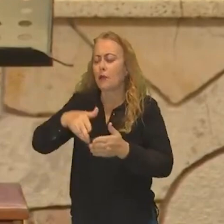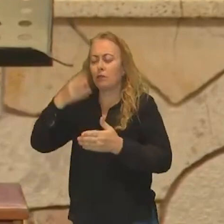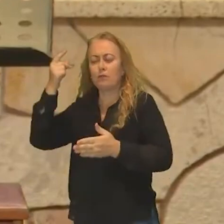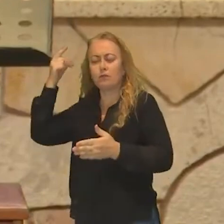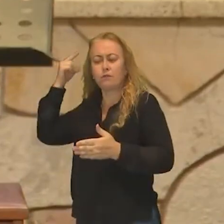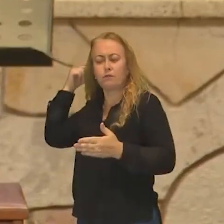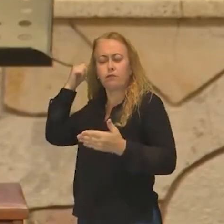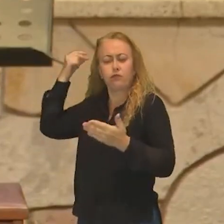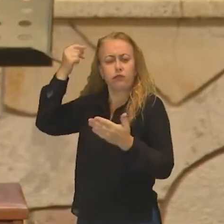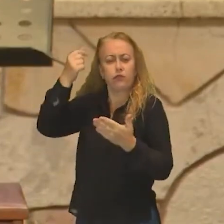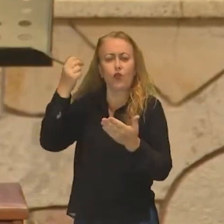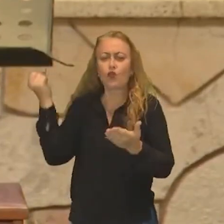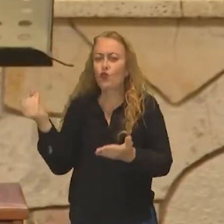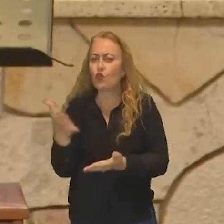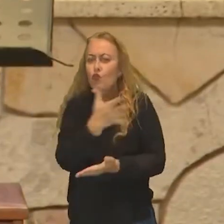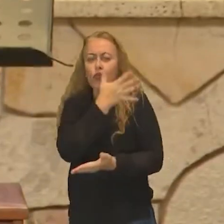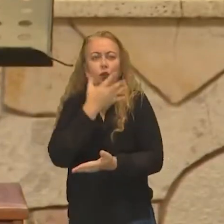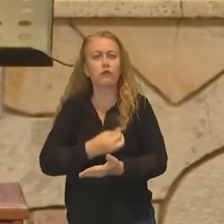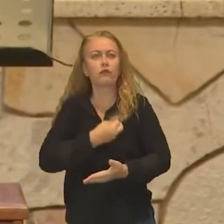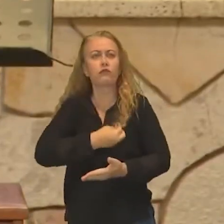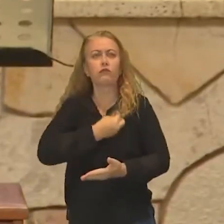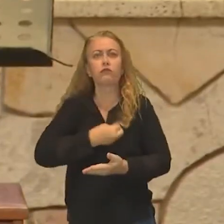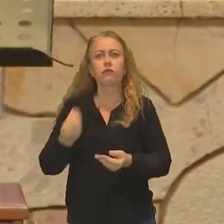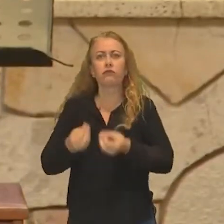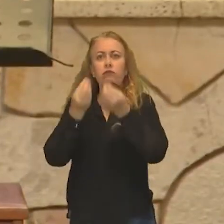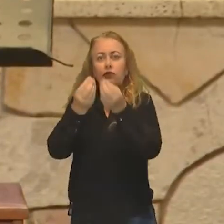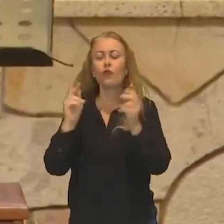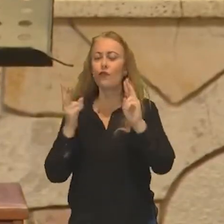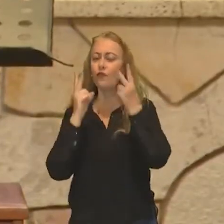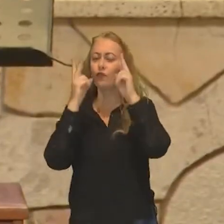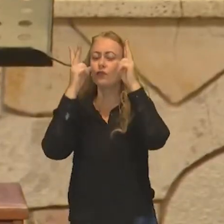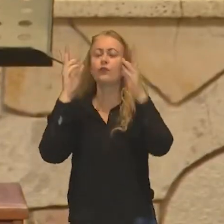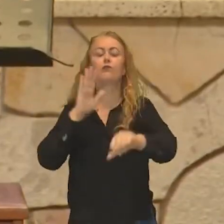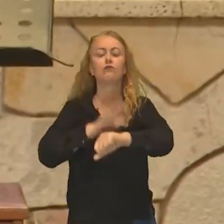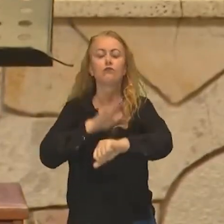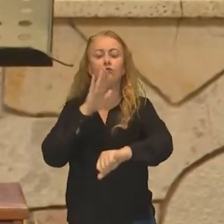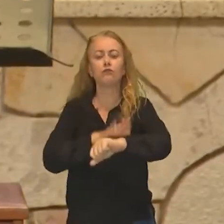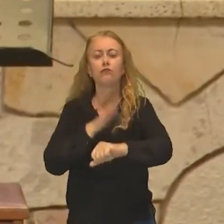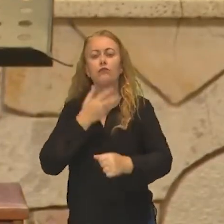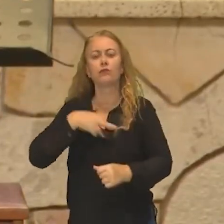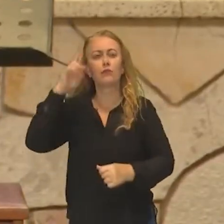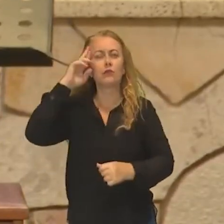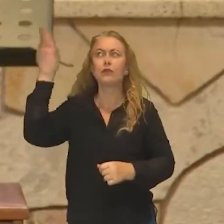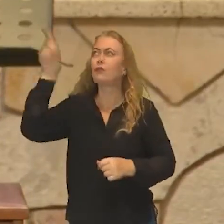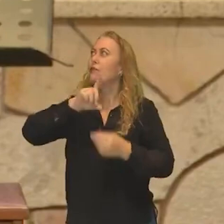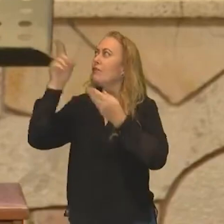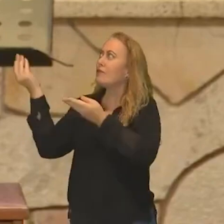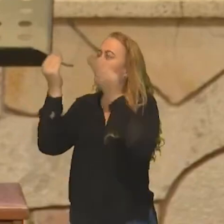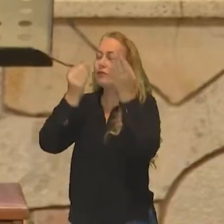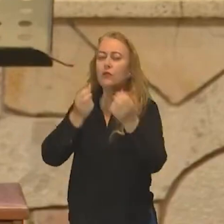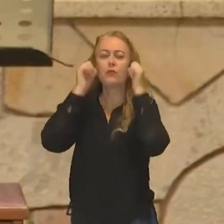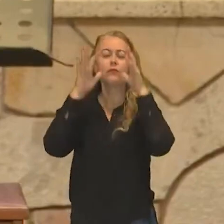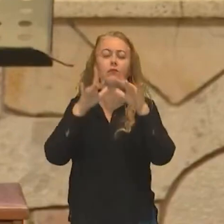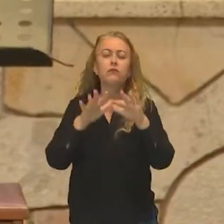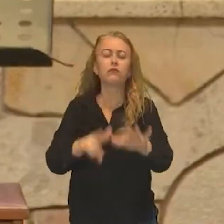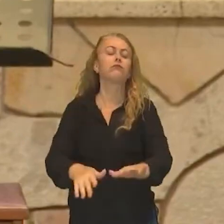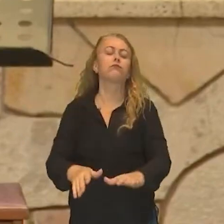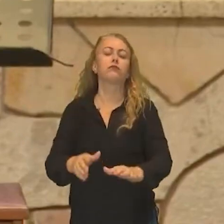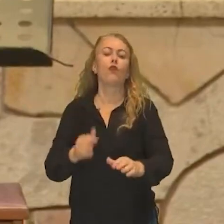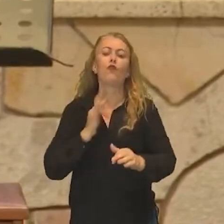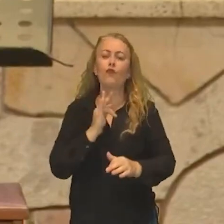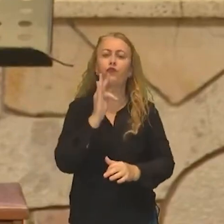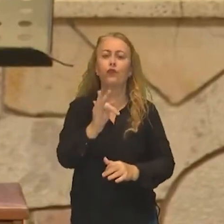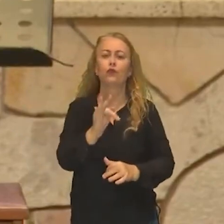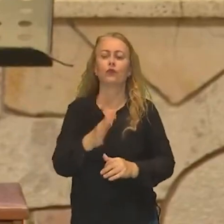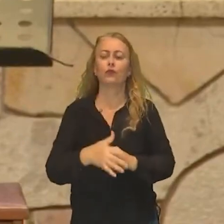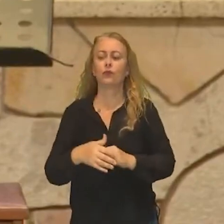quer renovar o seu presente, Deus quer conceder-lhe vitória neste momento, e Deus tem planos de bênçãos para o seu futuro, e